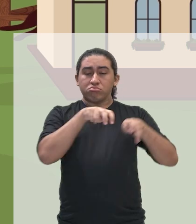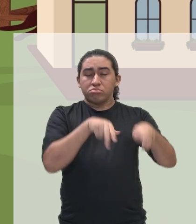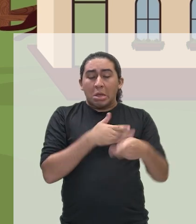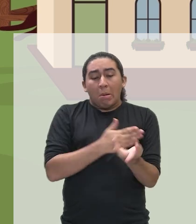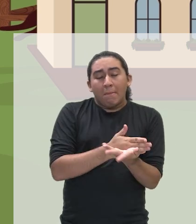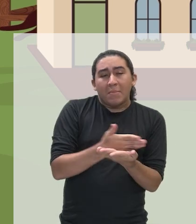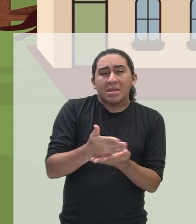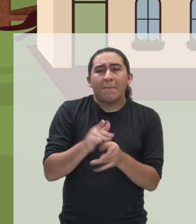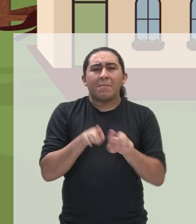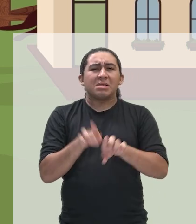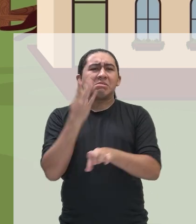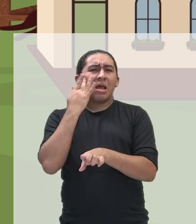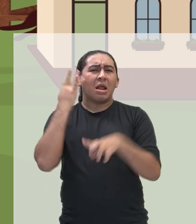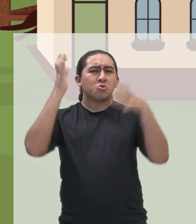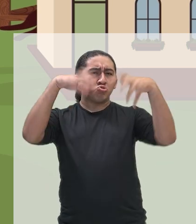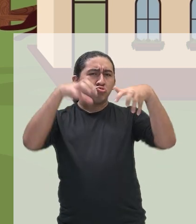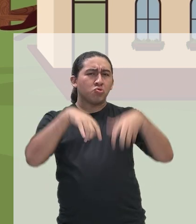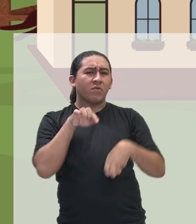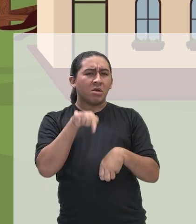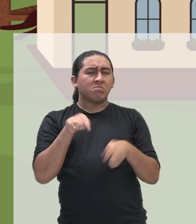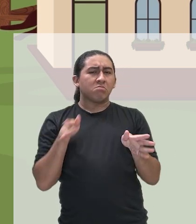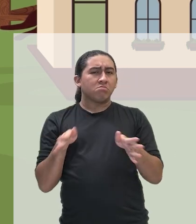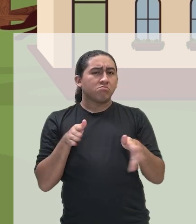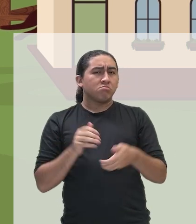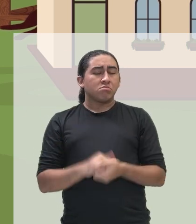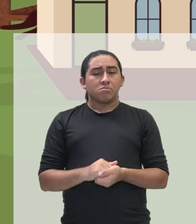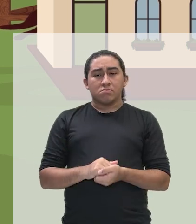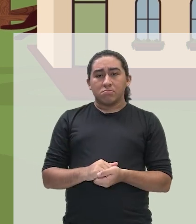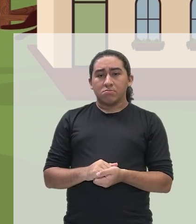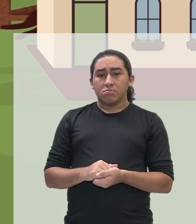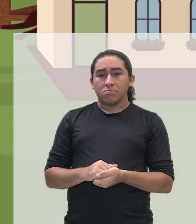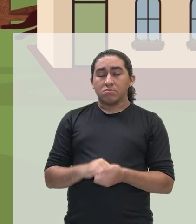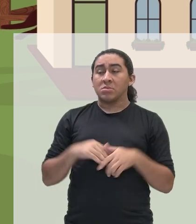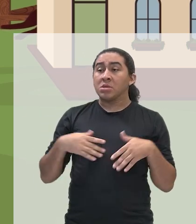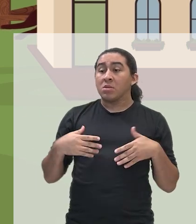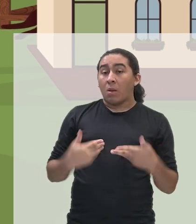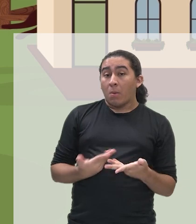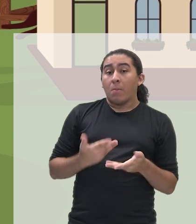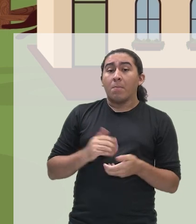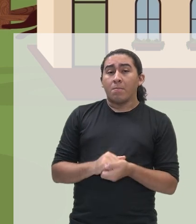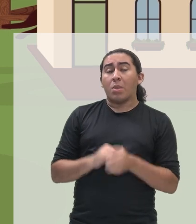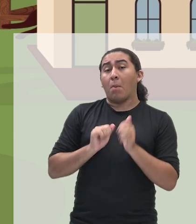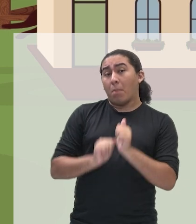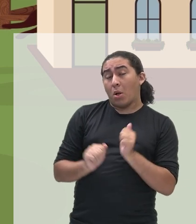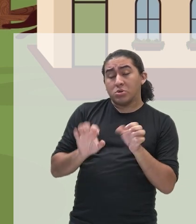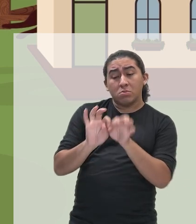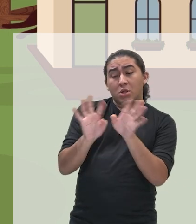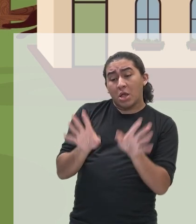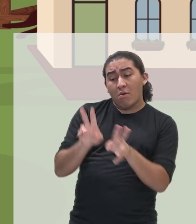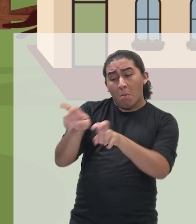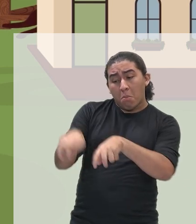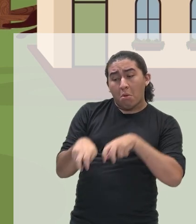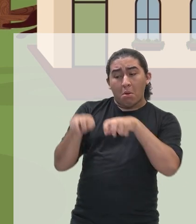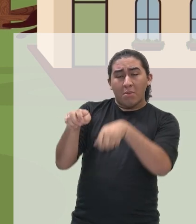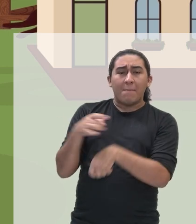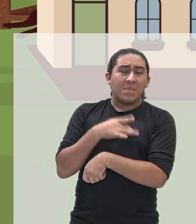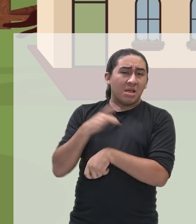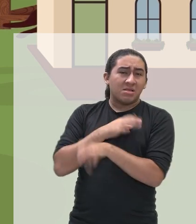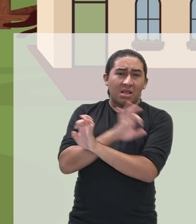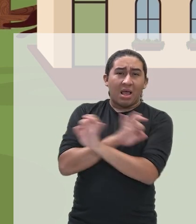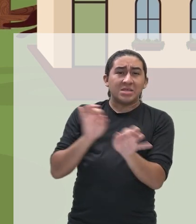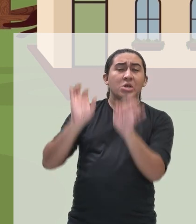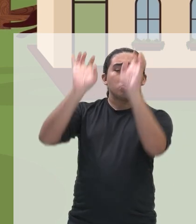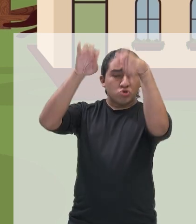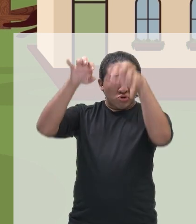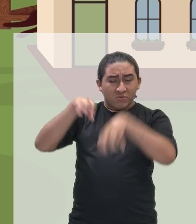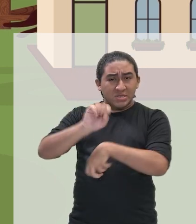Mas será que vai chover nesses dias? Compadre, Pode plantar sua rocinha sem medo. Vai chover e